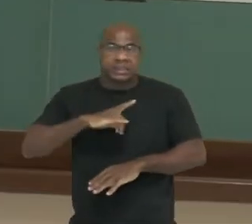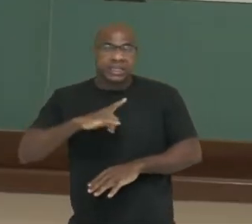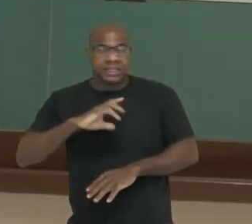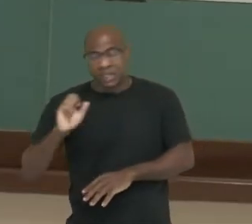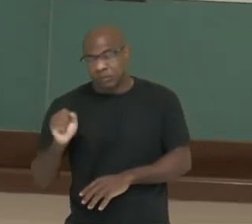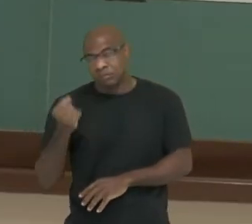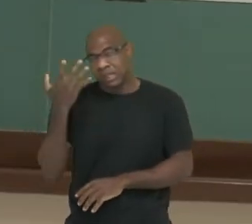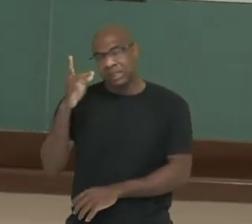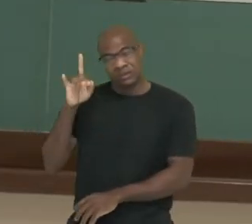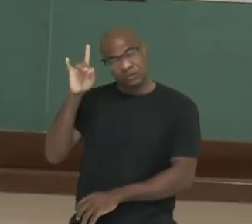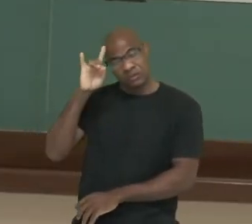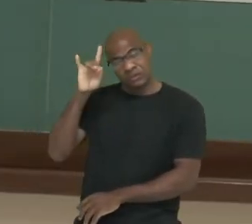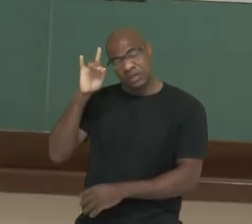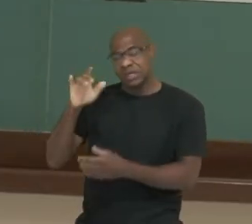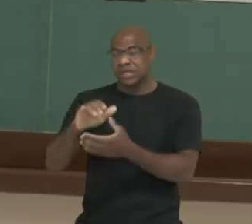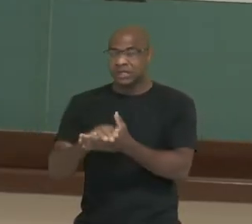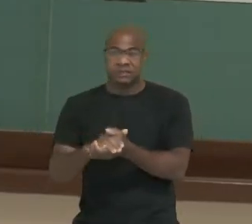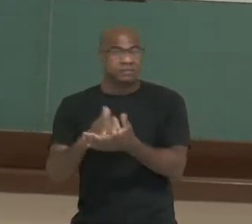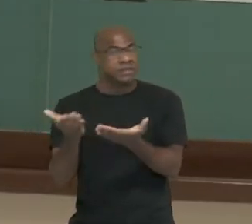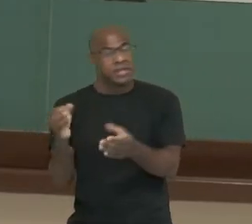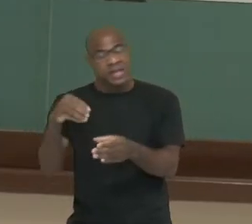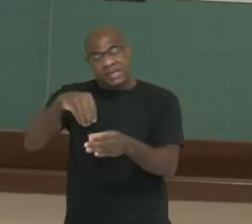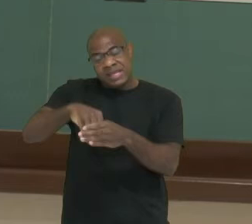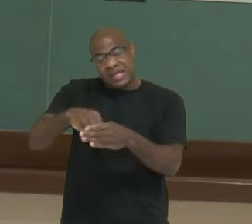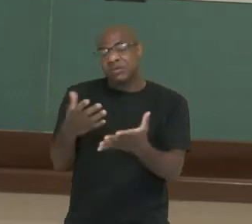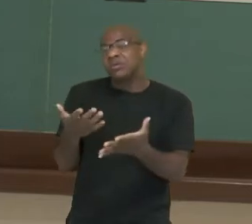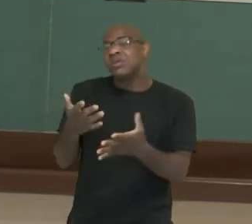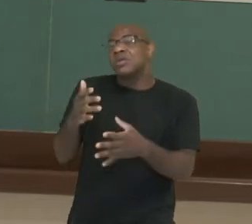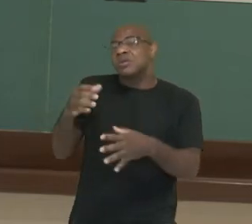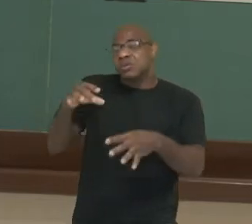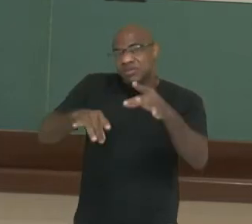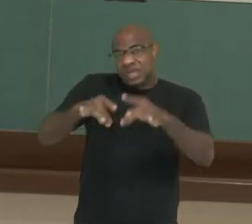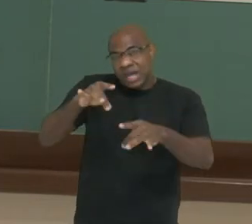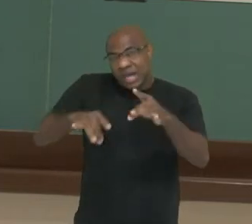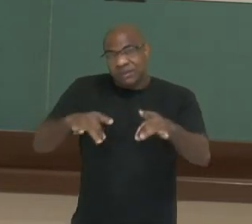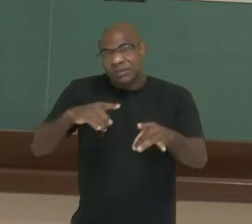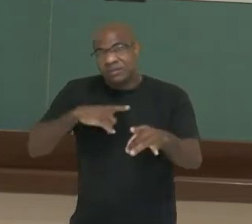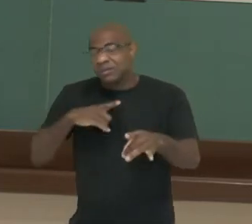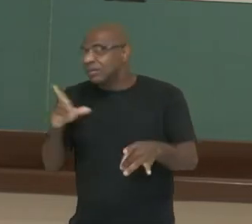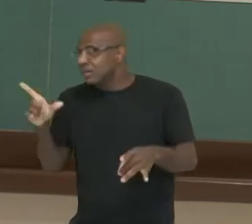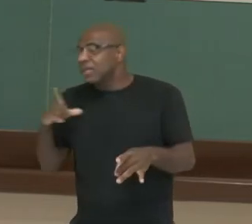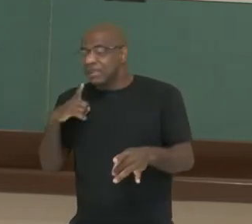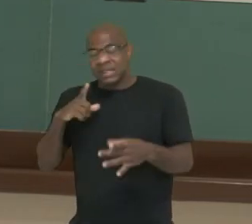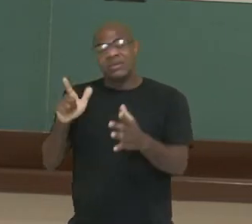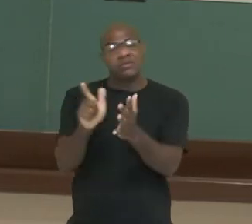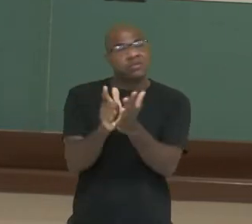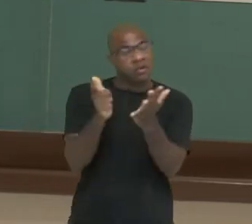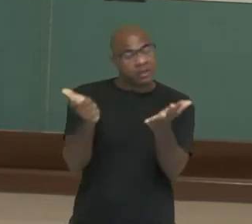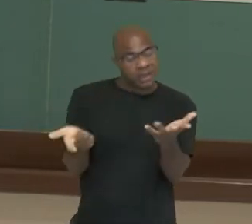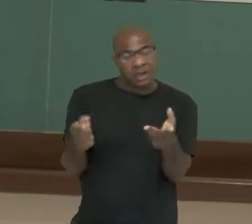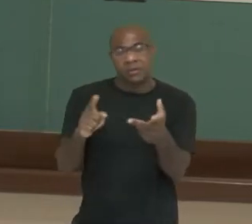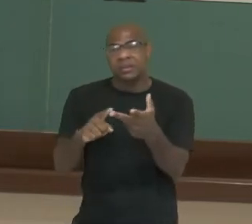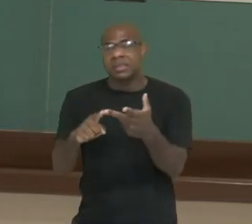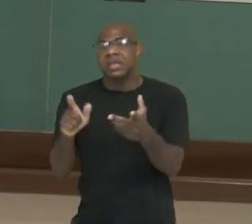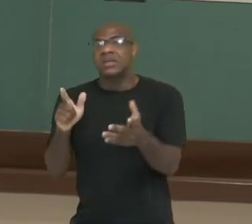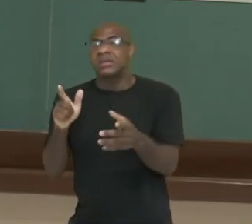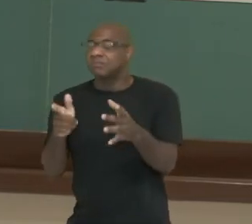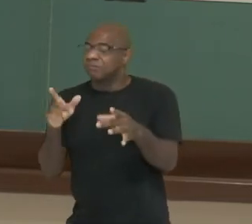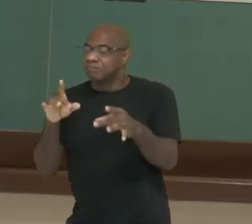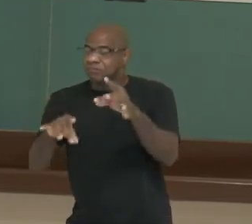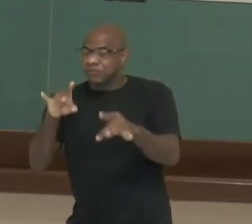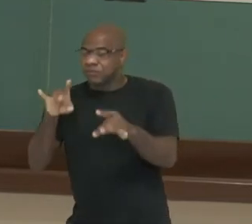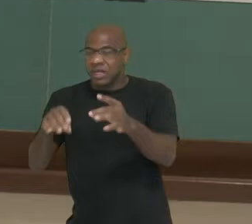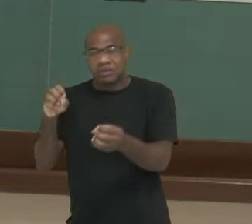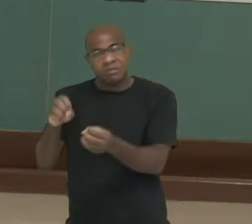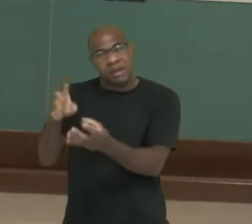do oprimido. Então, dentro do teatro do oprimido nós temos o quê? Teatro, jornal e teatro-imagem. Vocês têm ideia do